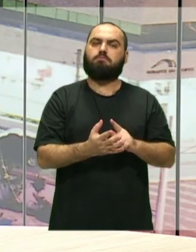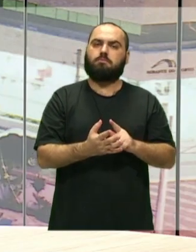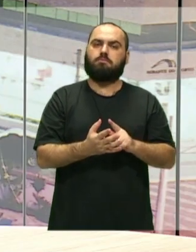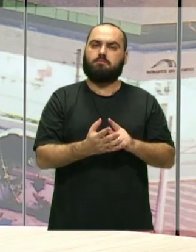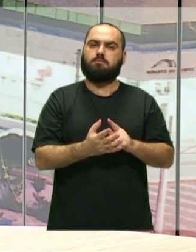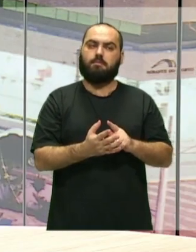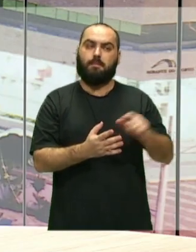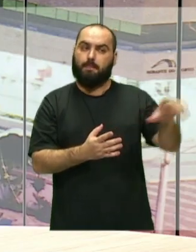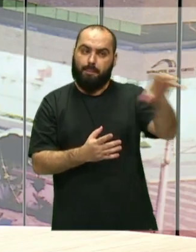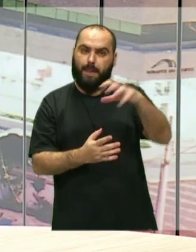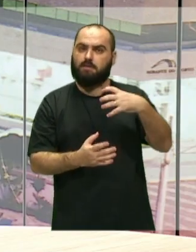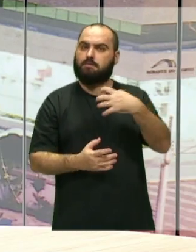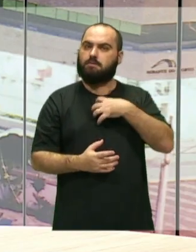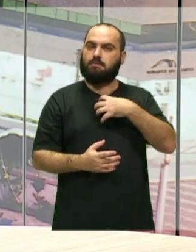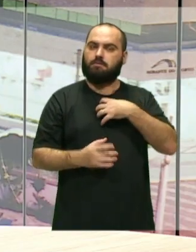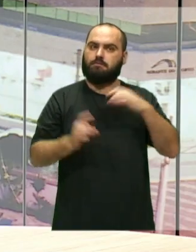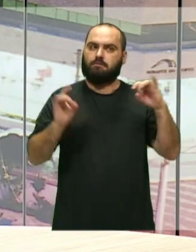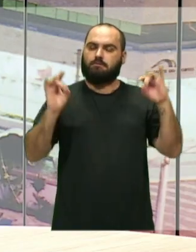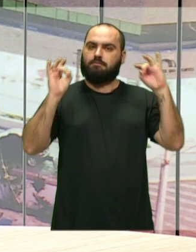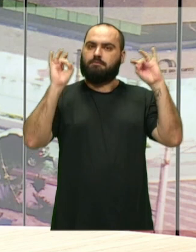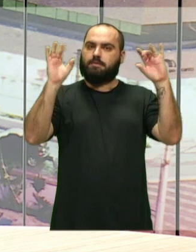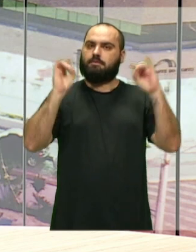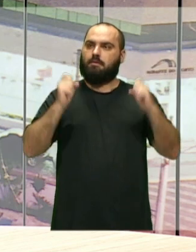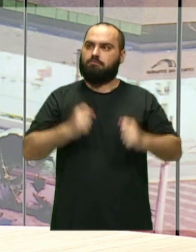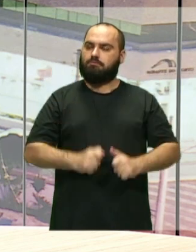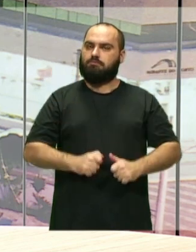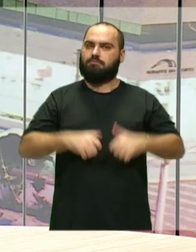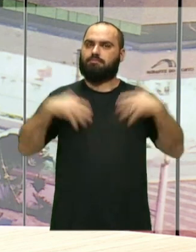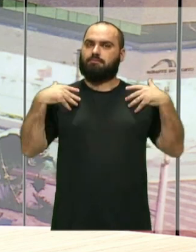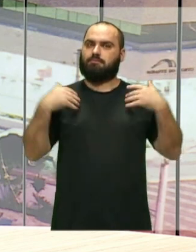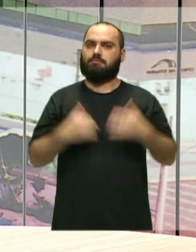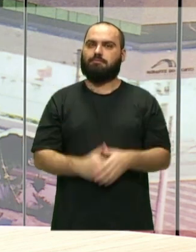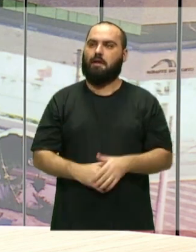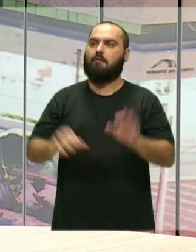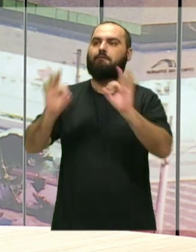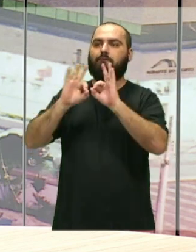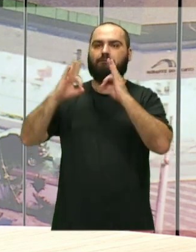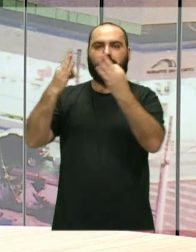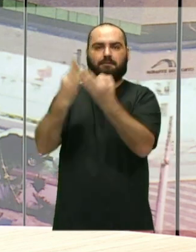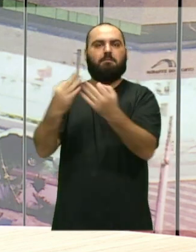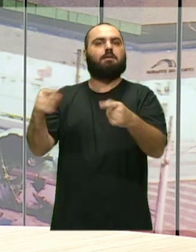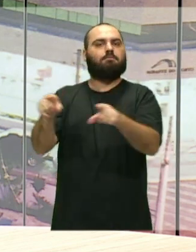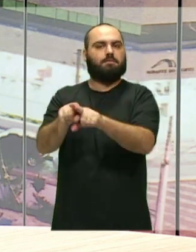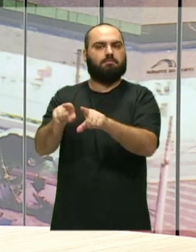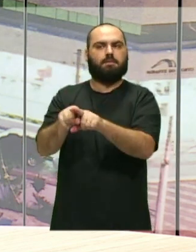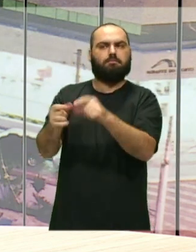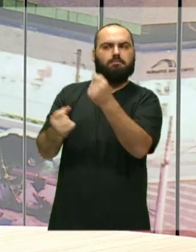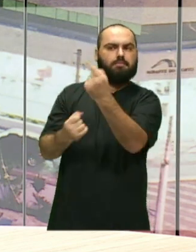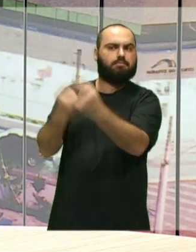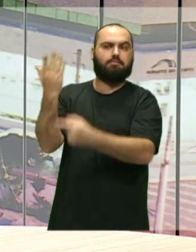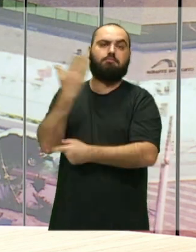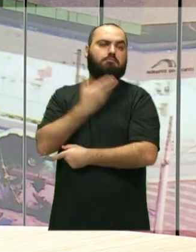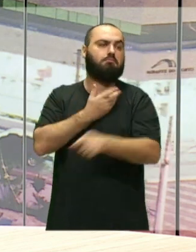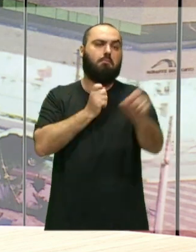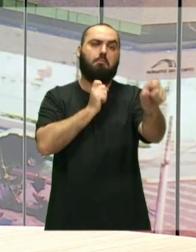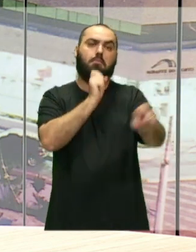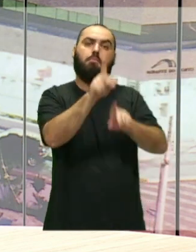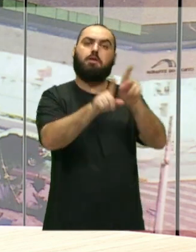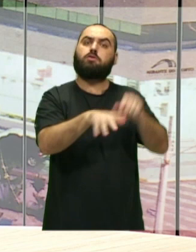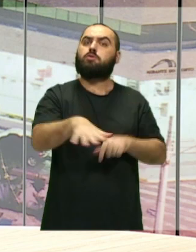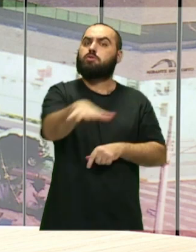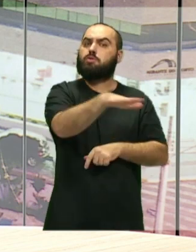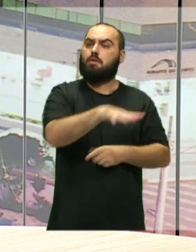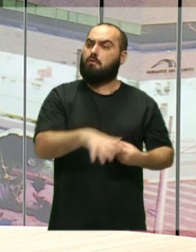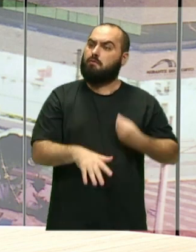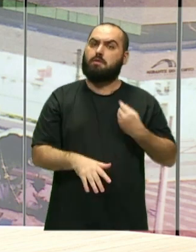de eles sentiram honrados prejudiciados né E os parentes Com certeza algum outro vão vir mas está aberto também é o público é